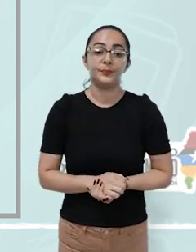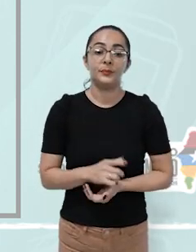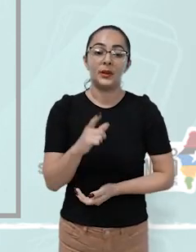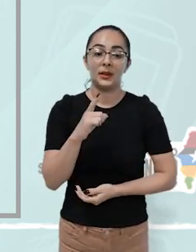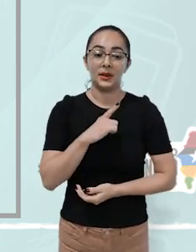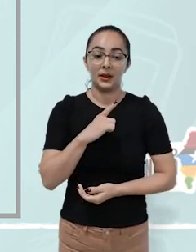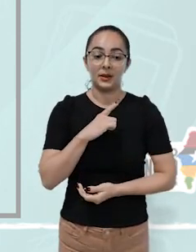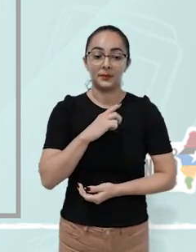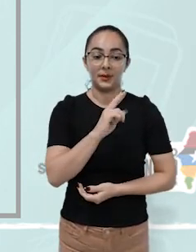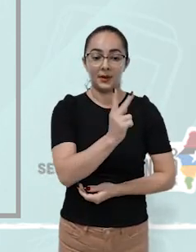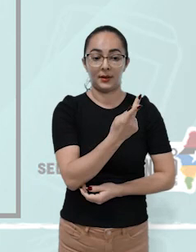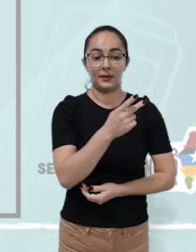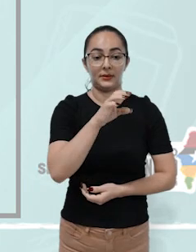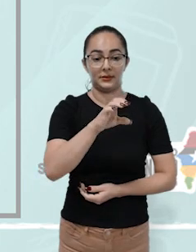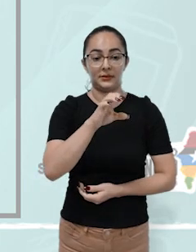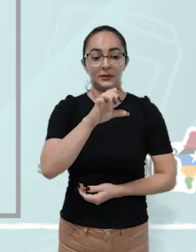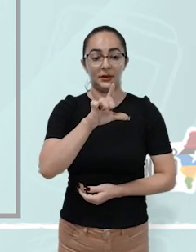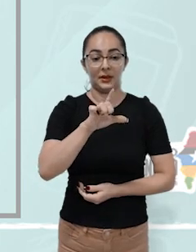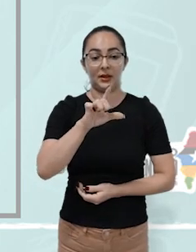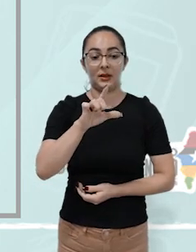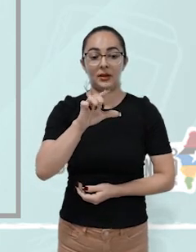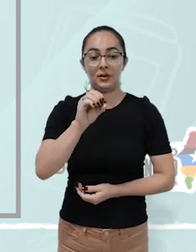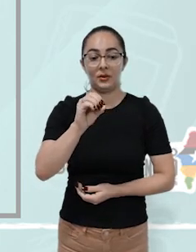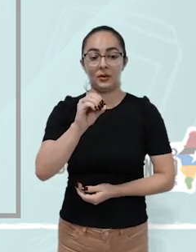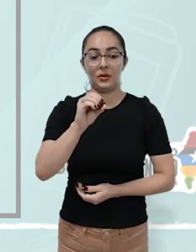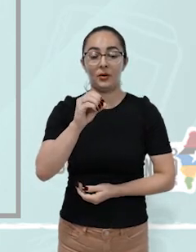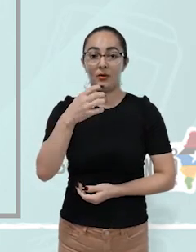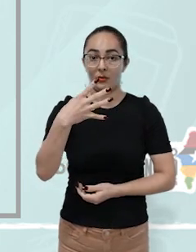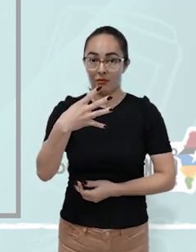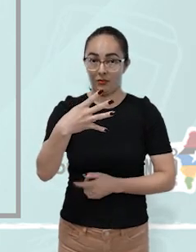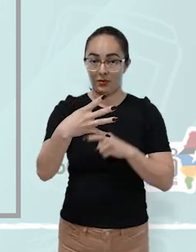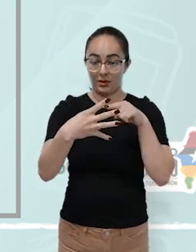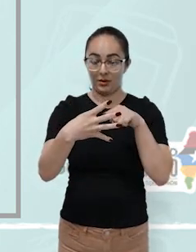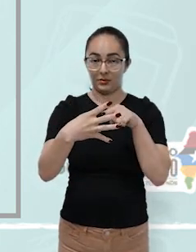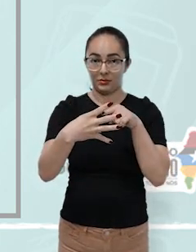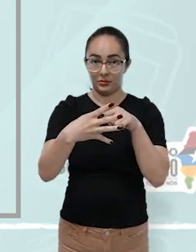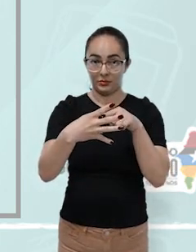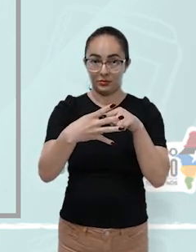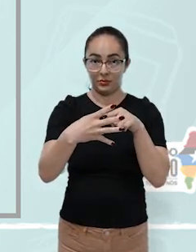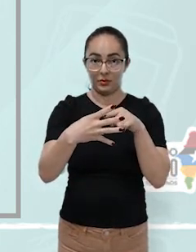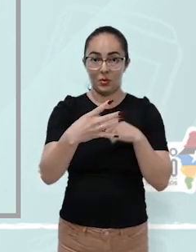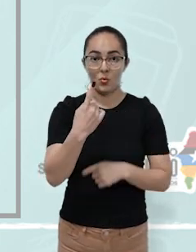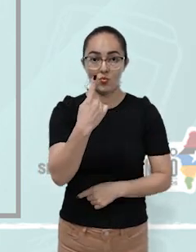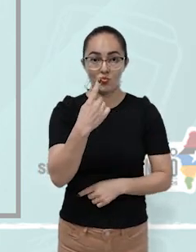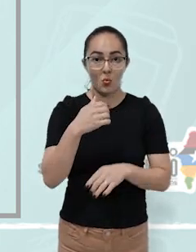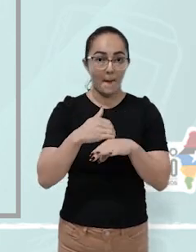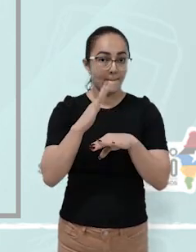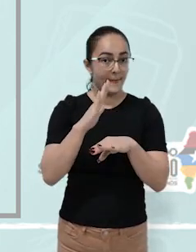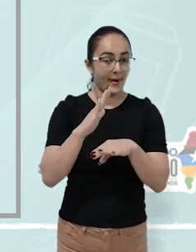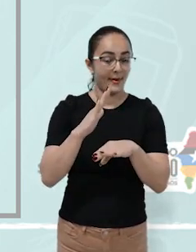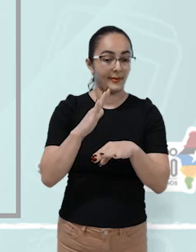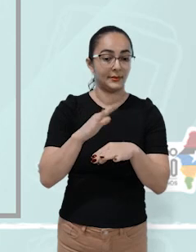temos o HClO4, é um oxigênio a mais. Então, qual vai ser o nome dele? Ácido